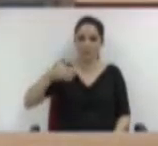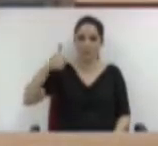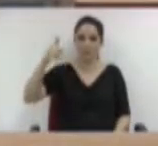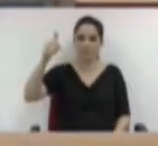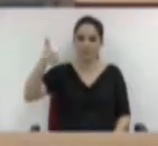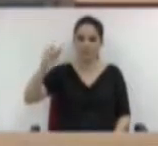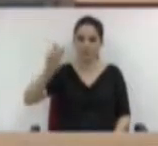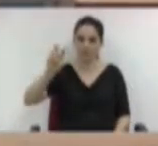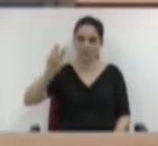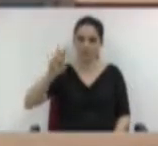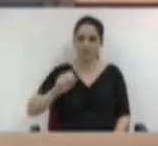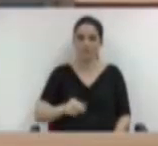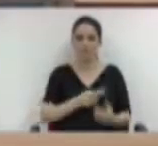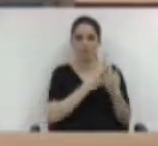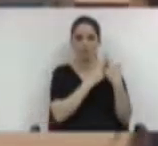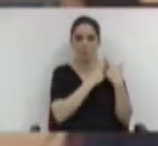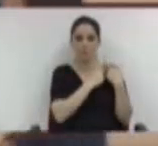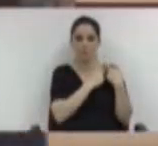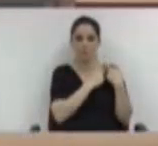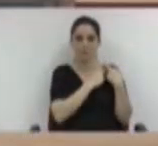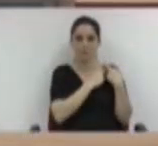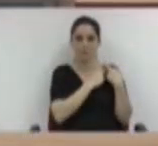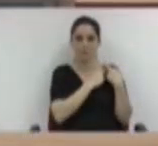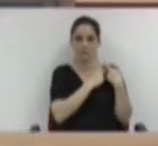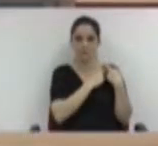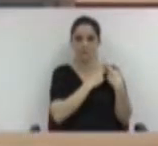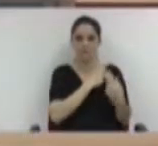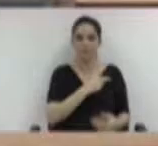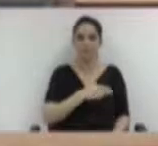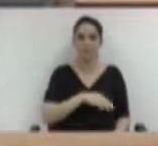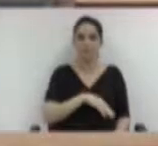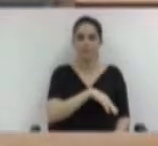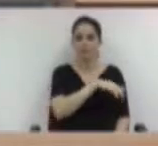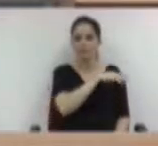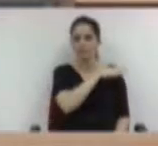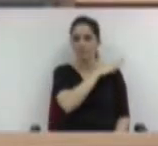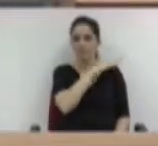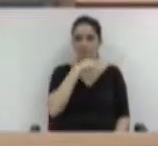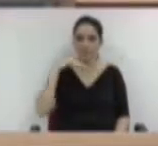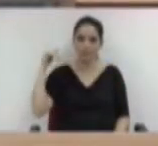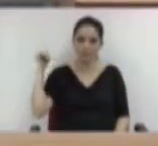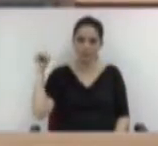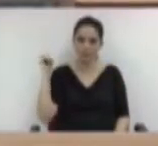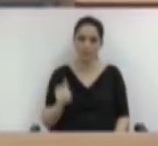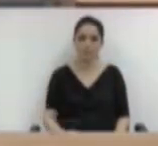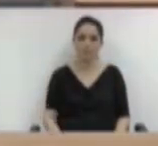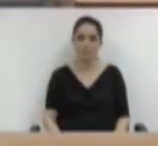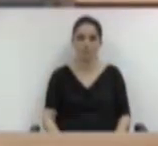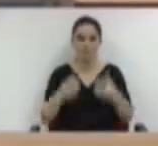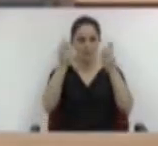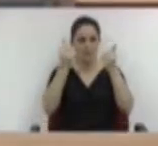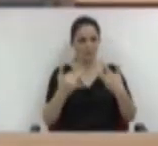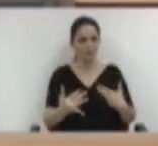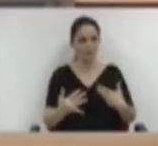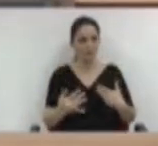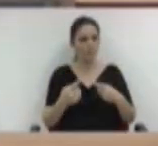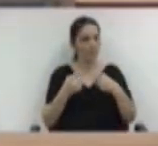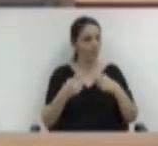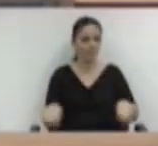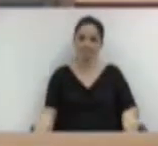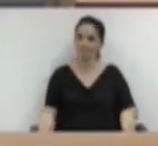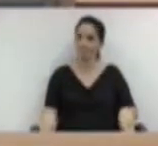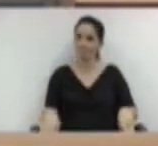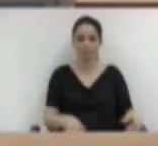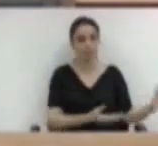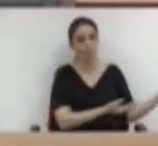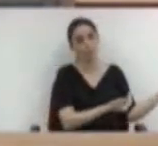157/2015, autor vereador Aloysio Andrade. Dispõe sobre a proibição da entrada de adolescente